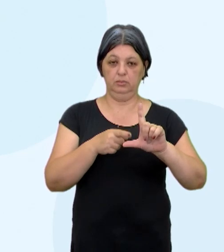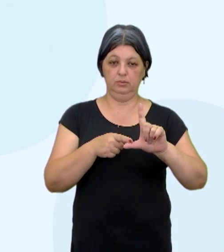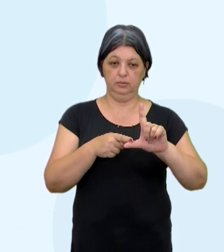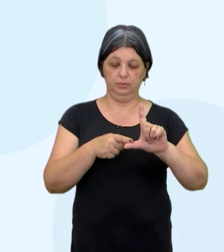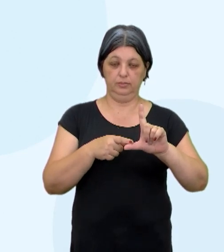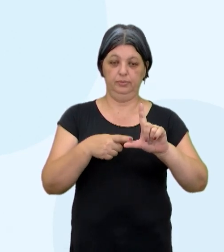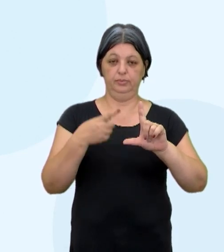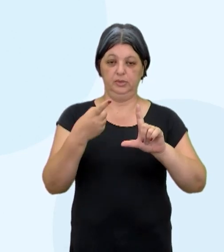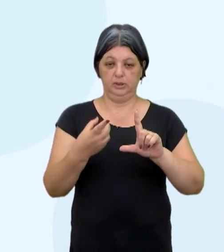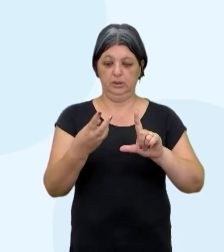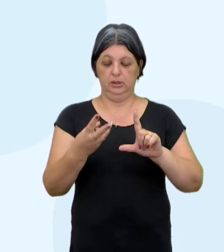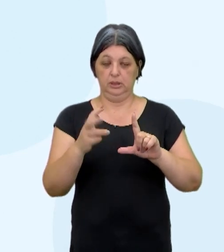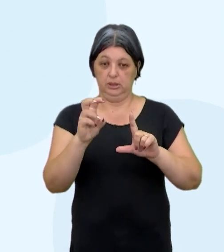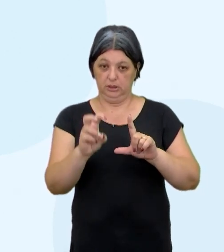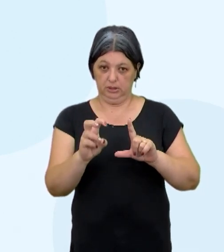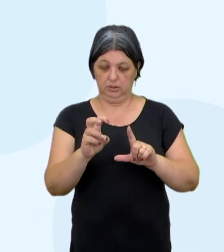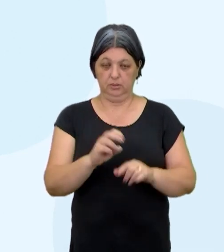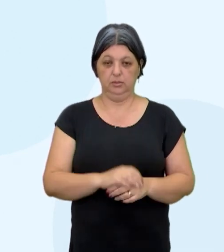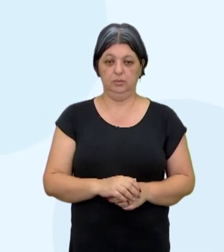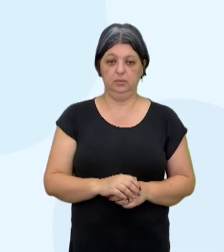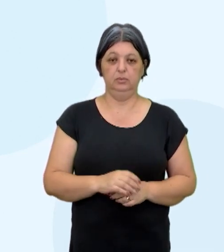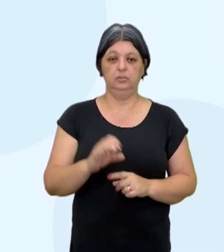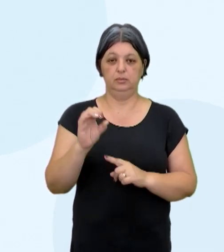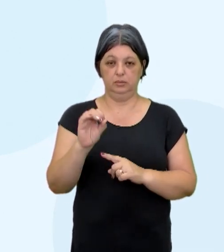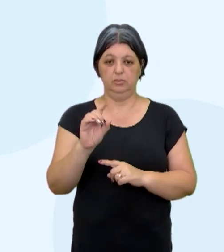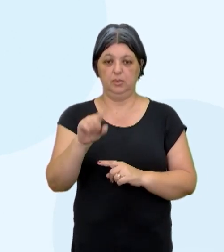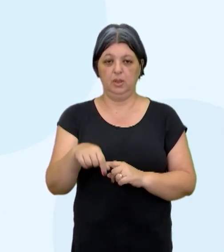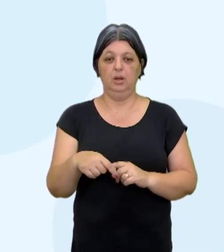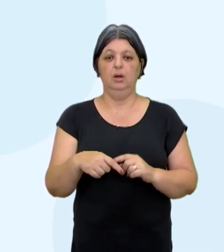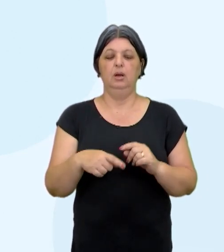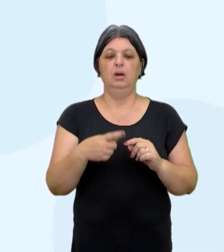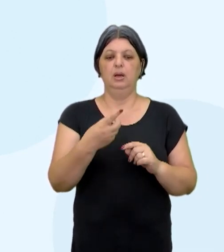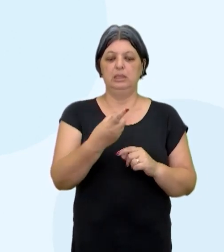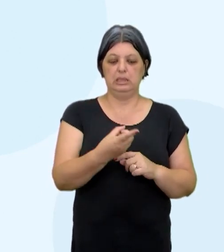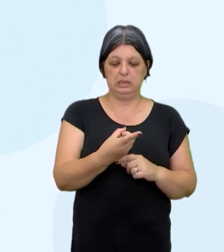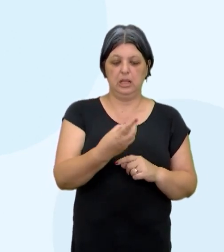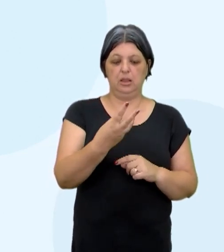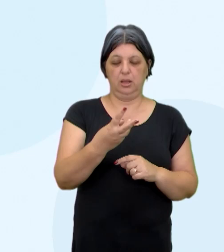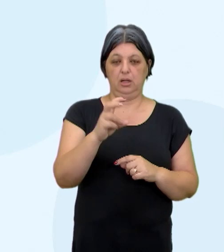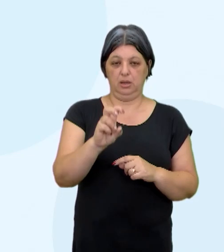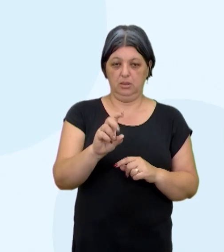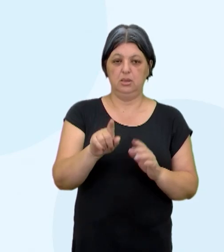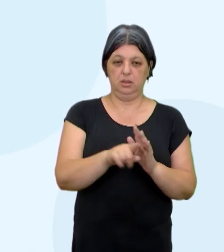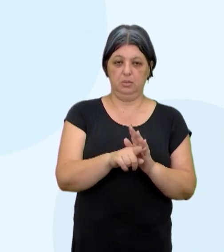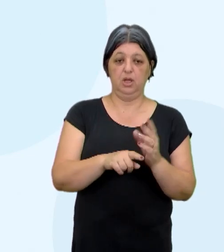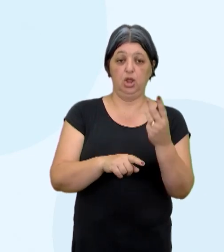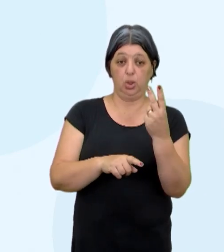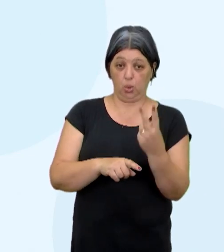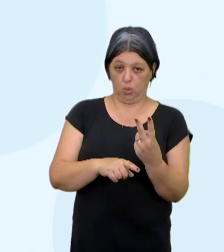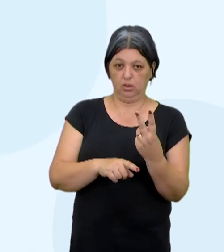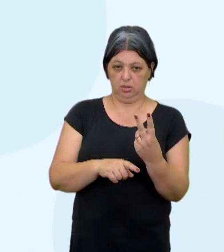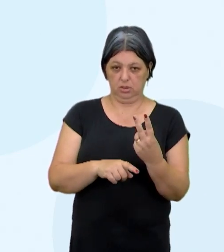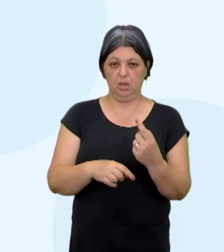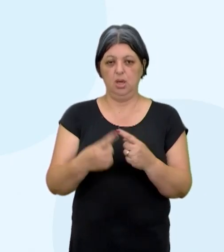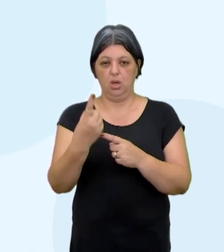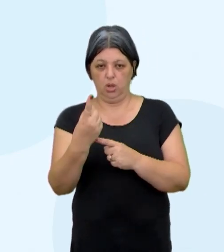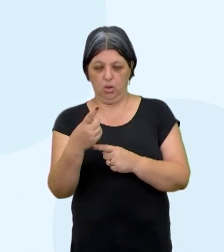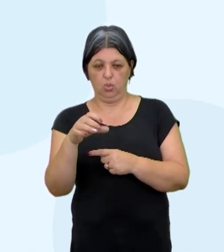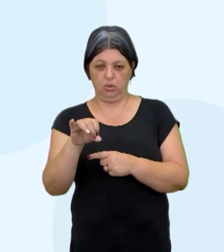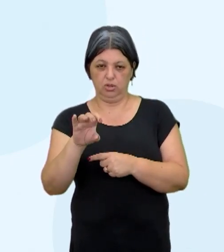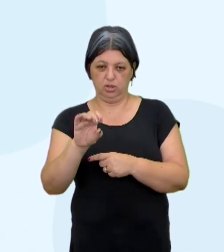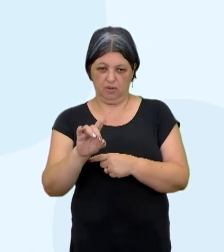é 135. E este outro aqui que é 135. Ah, é a mesma coisa, 2 de 135 e um de 90.